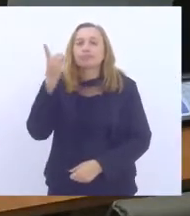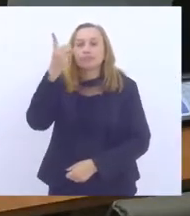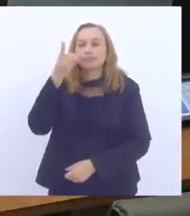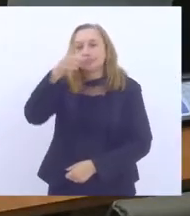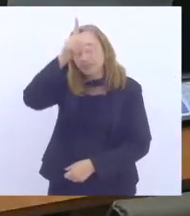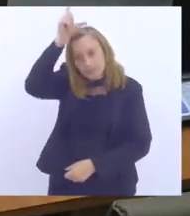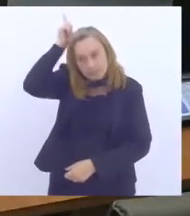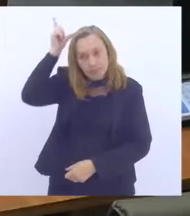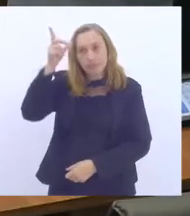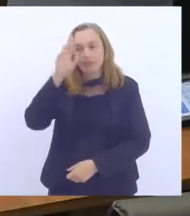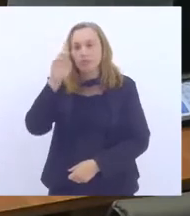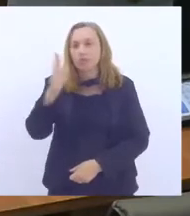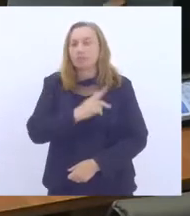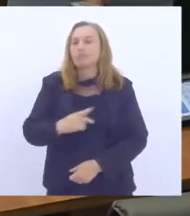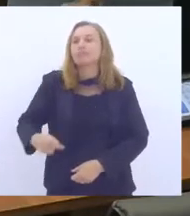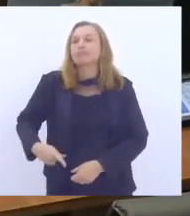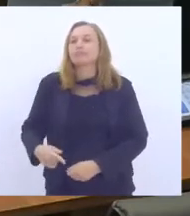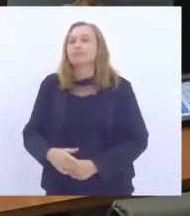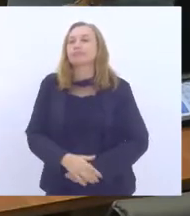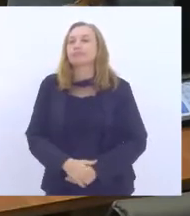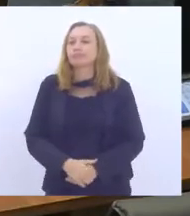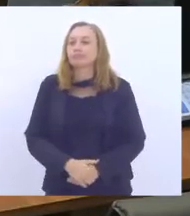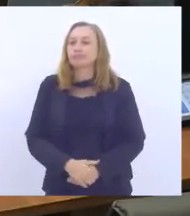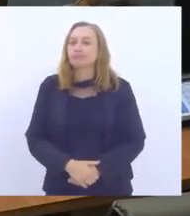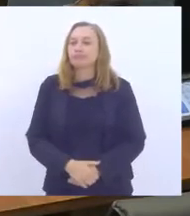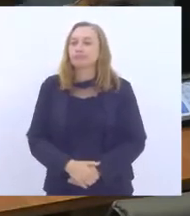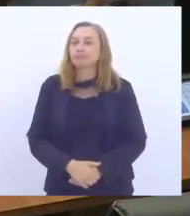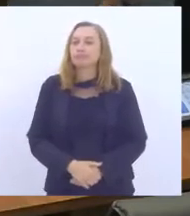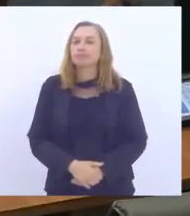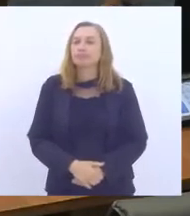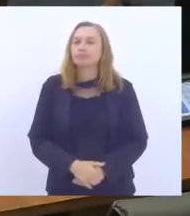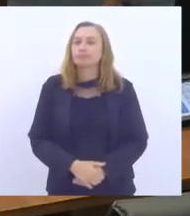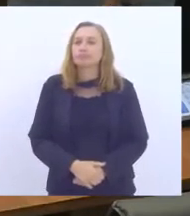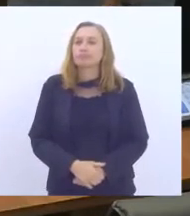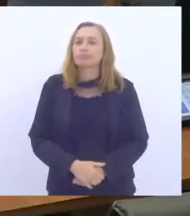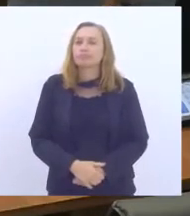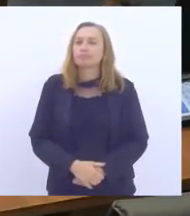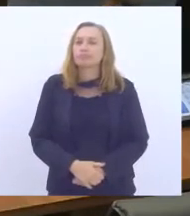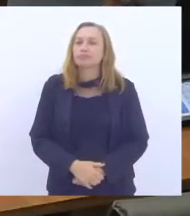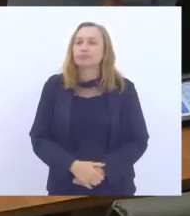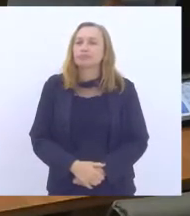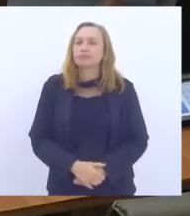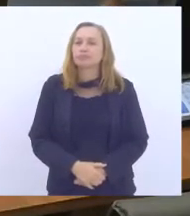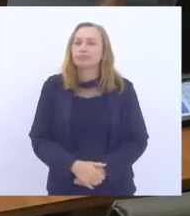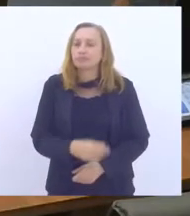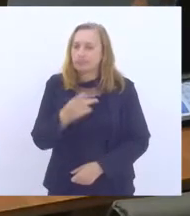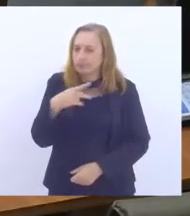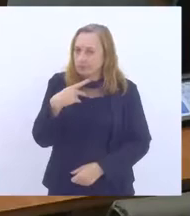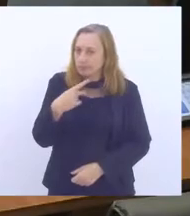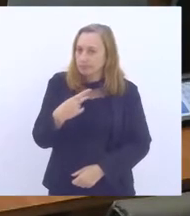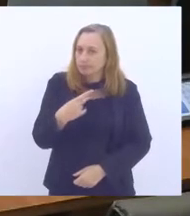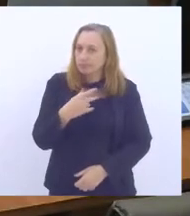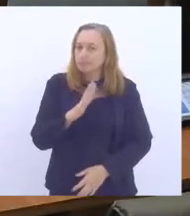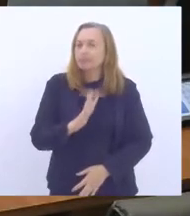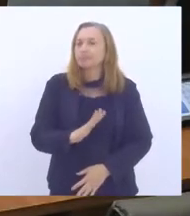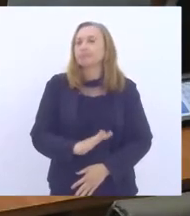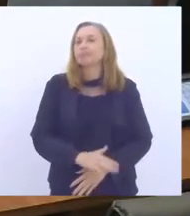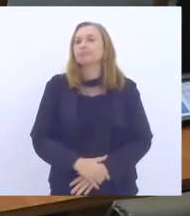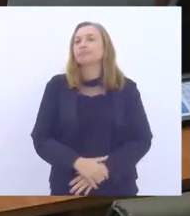Luiz Paulo o presidente a tempo que vou dar o parecer